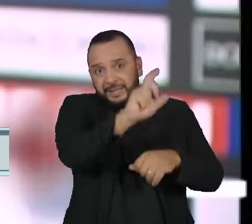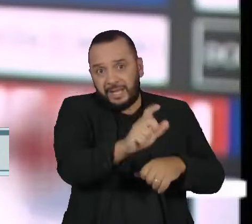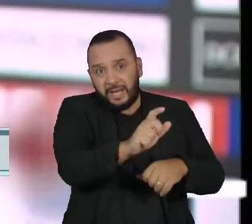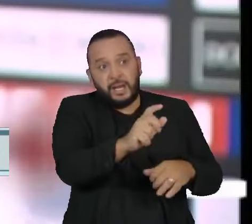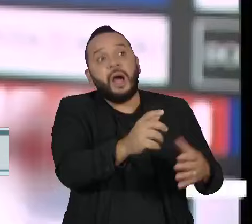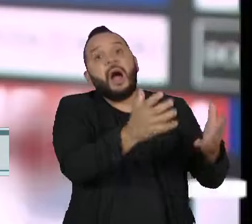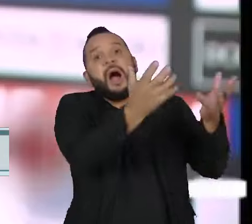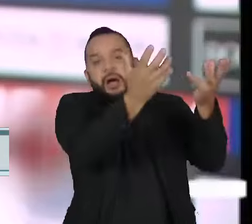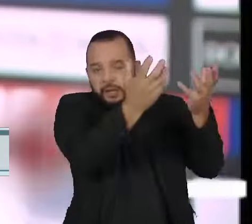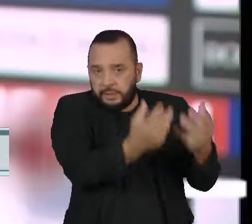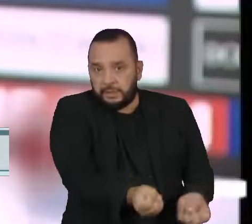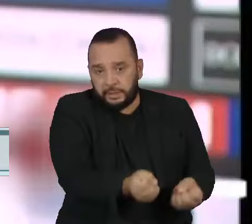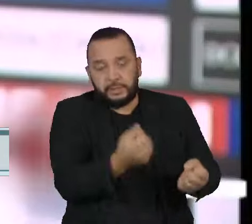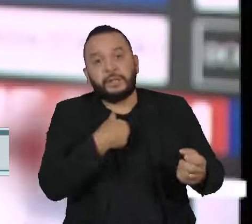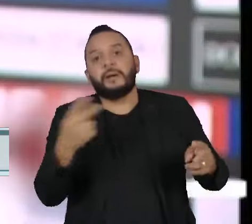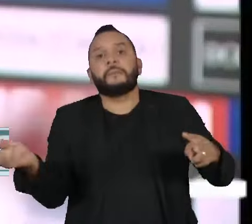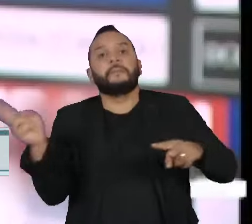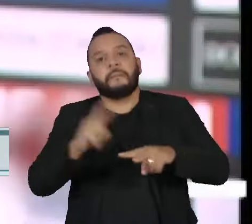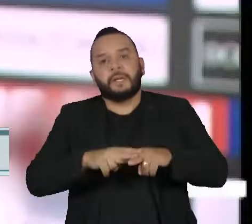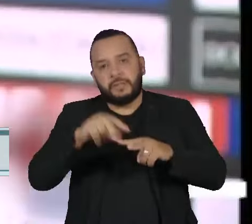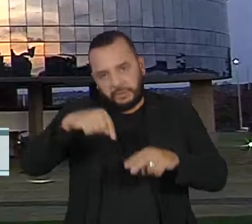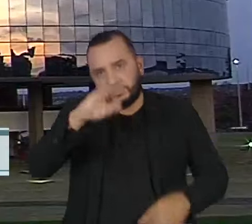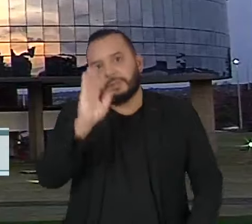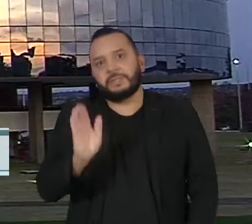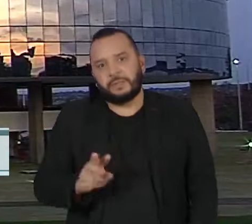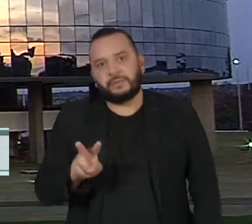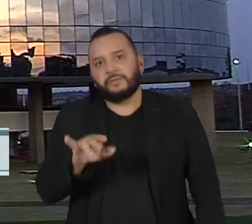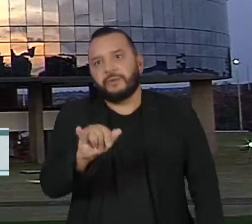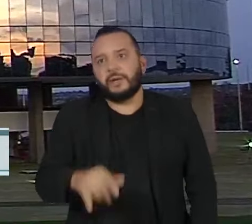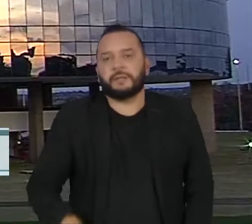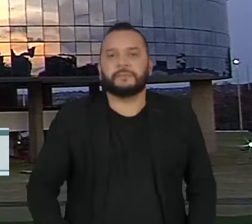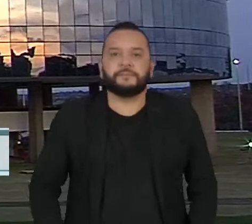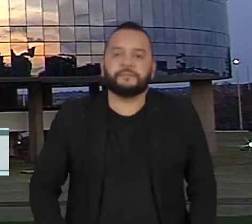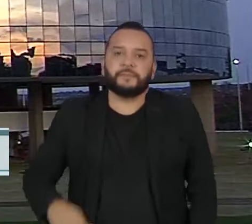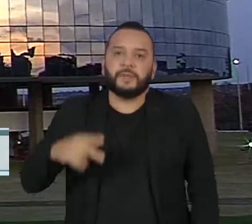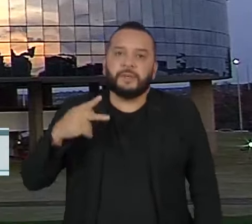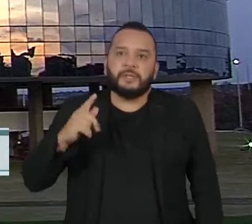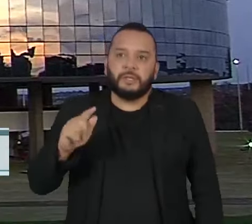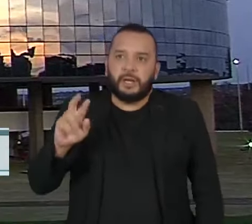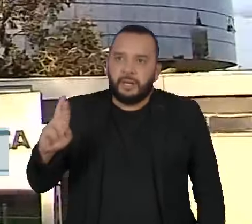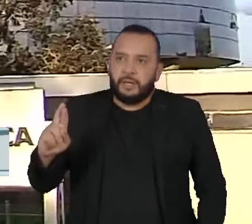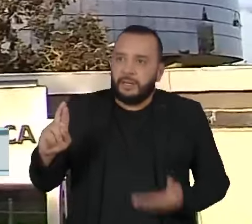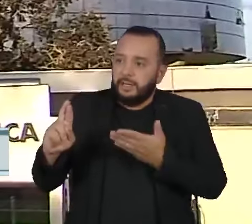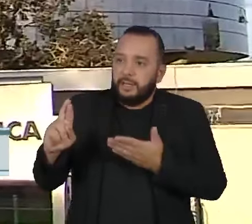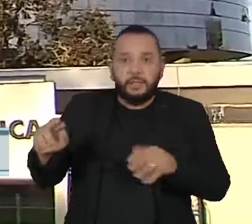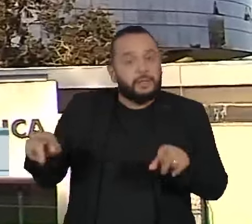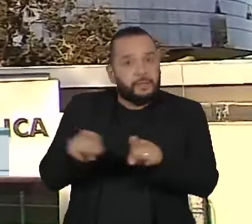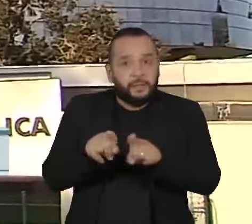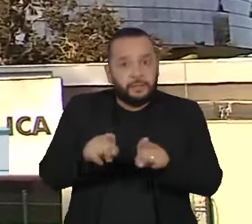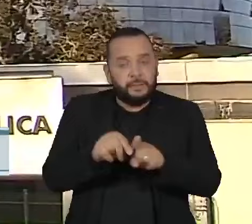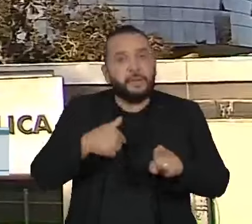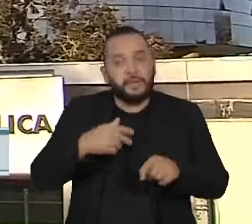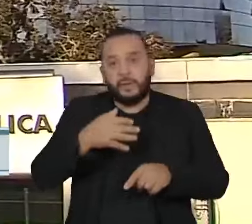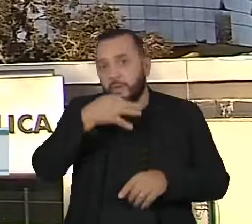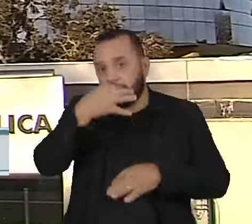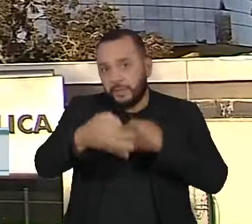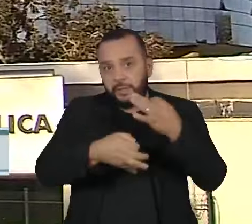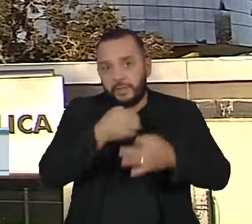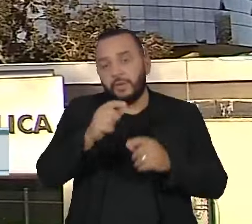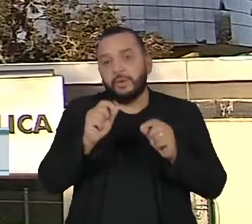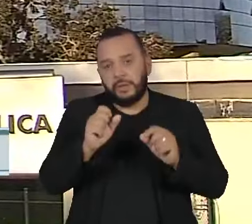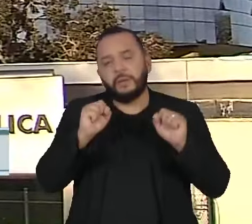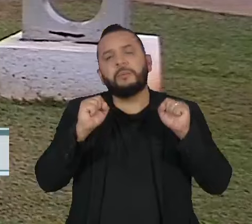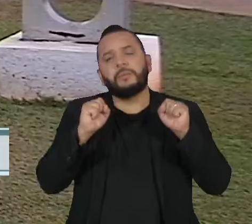aceita a pena poderá ser cumprida no Brasil A Procuradoria Geral da República já se manifestou pela